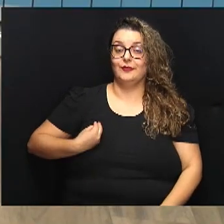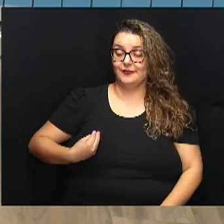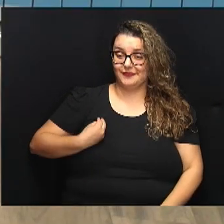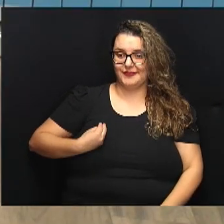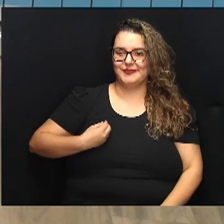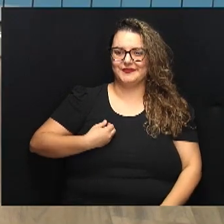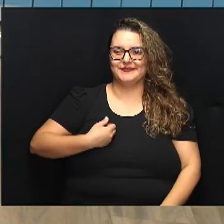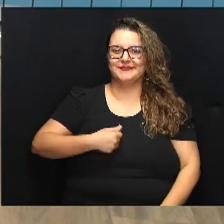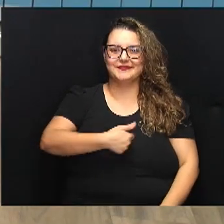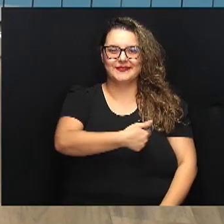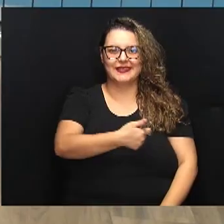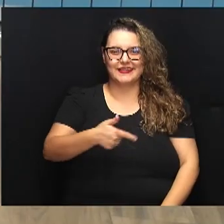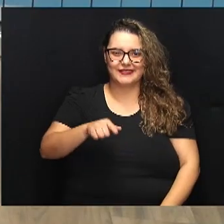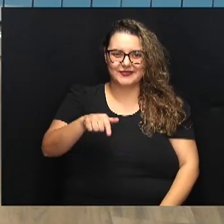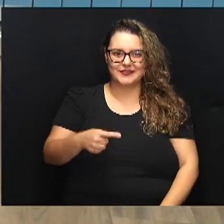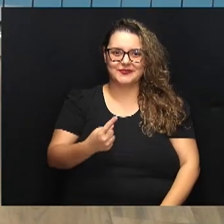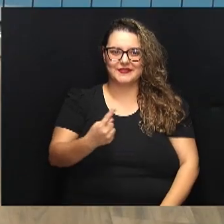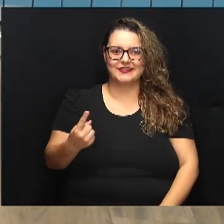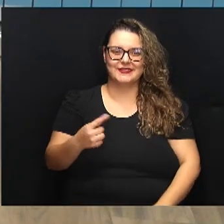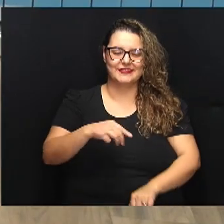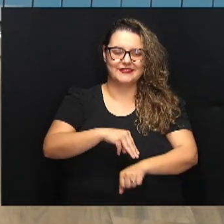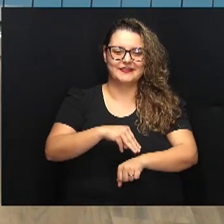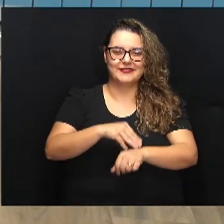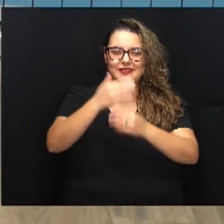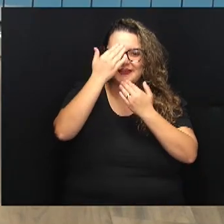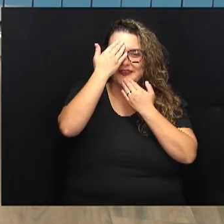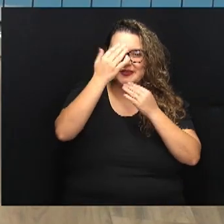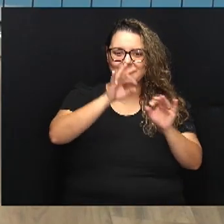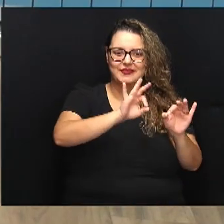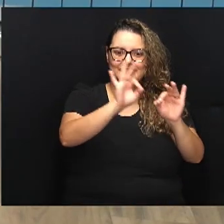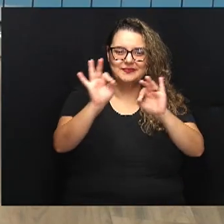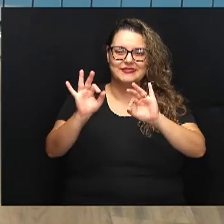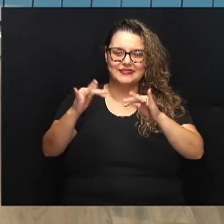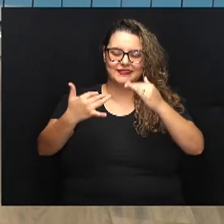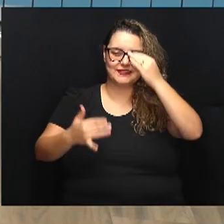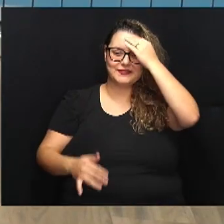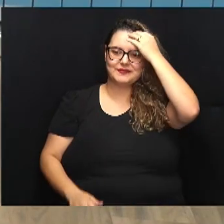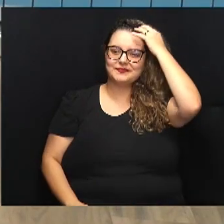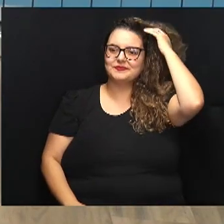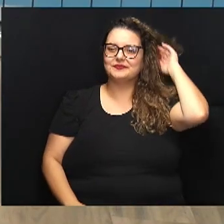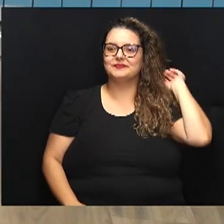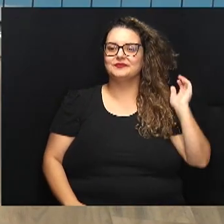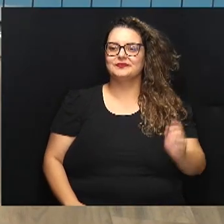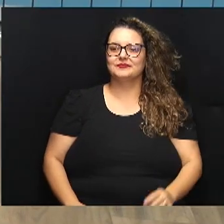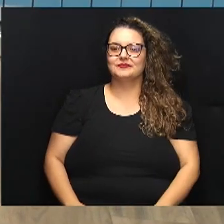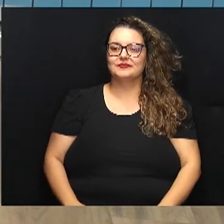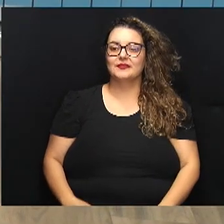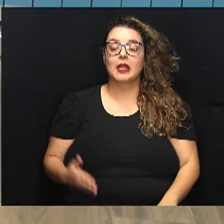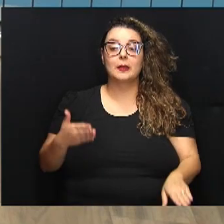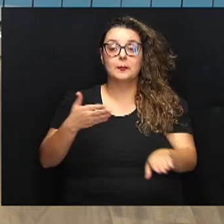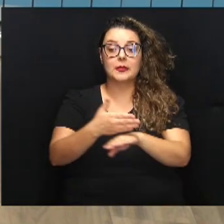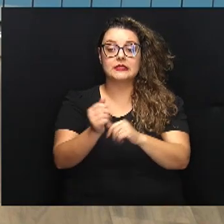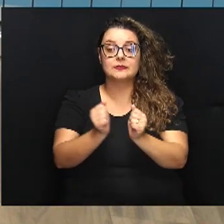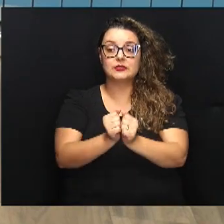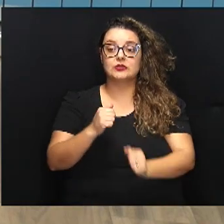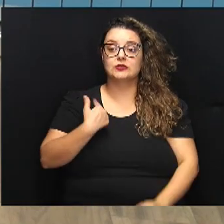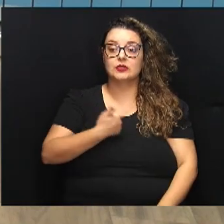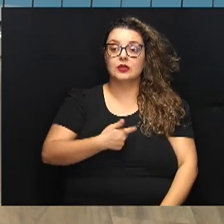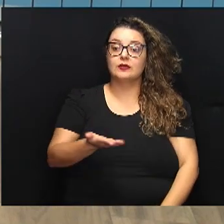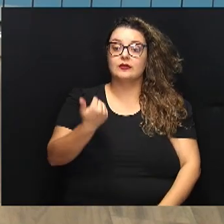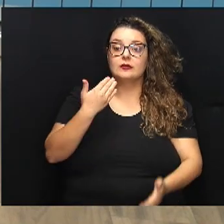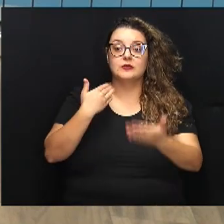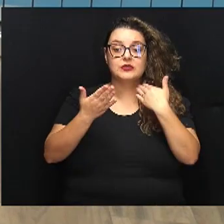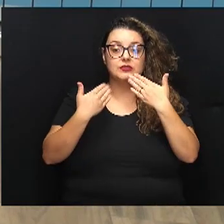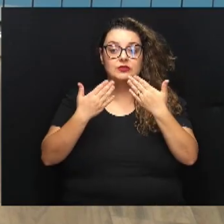vivo, meio-dia mais 11 minutos. Muito obrigado pela sua companhia, pela sua audiência e participe. Vamos